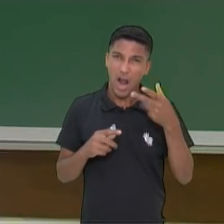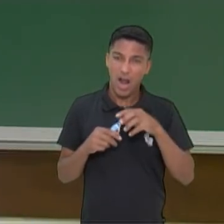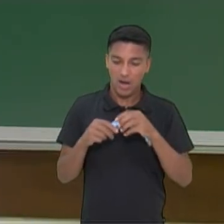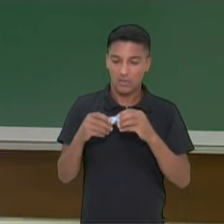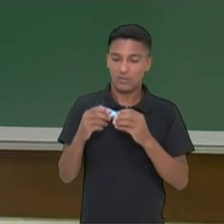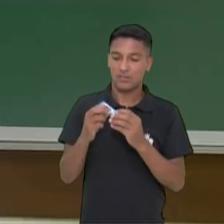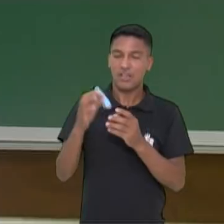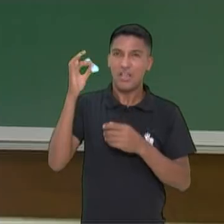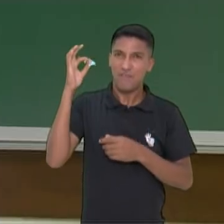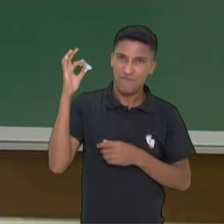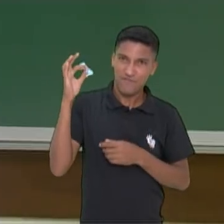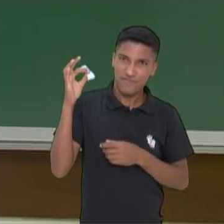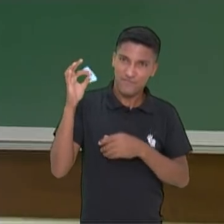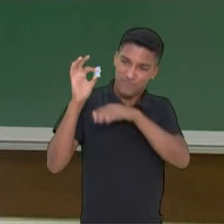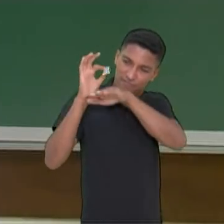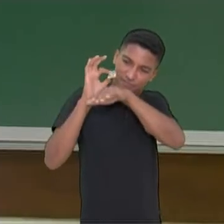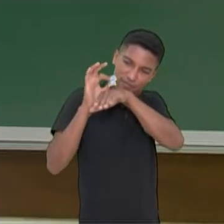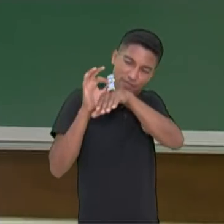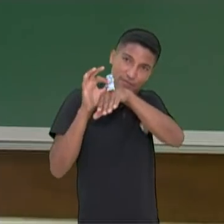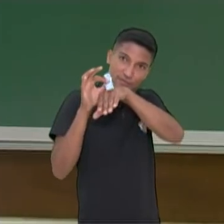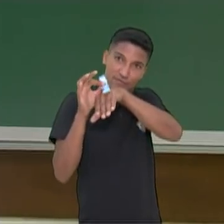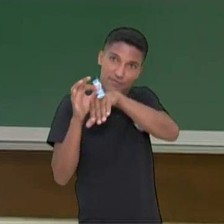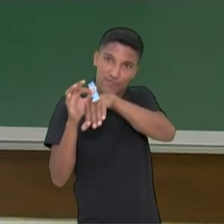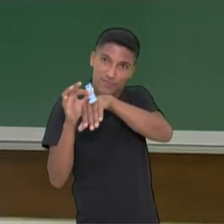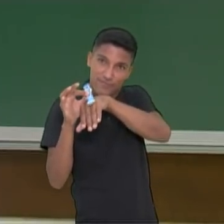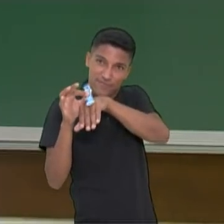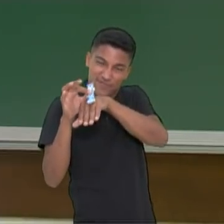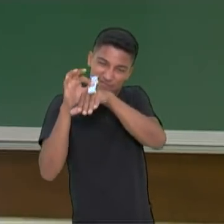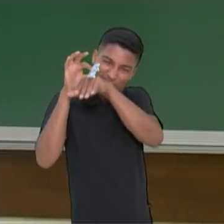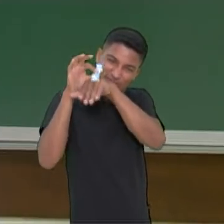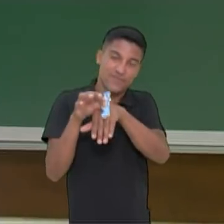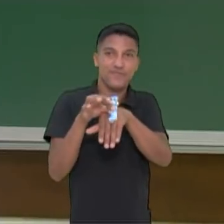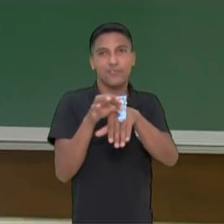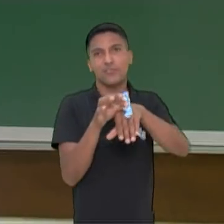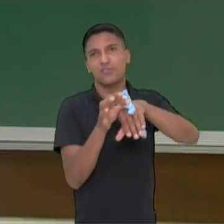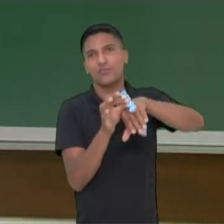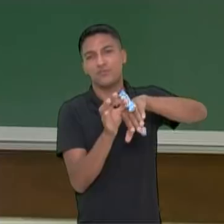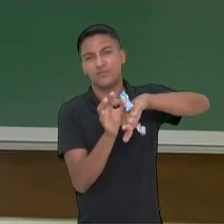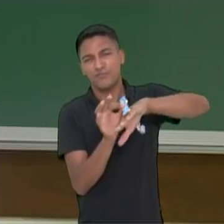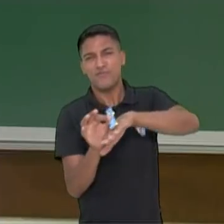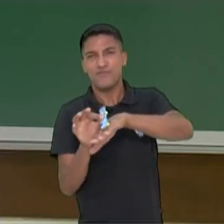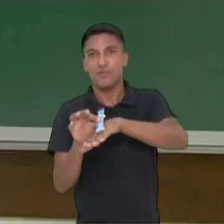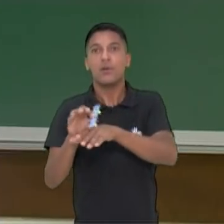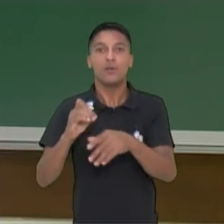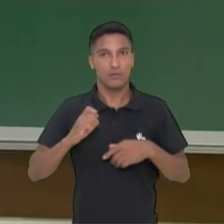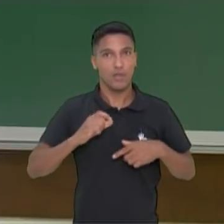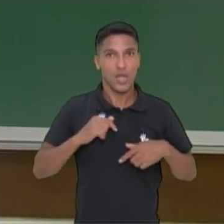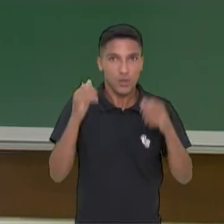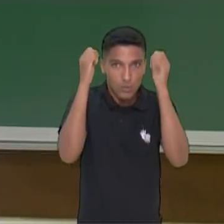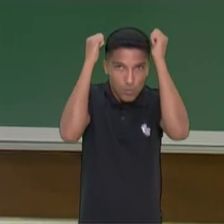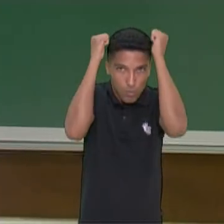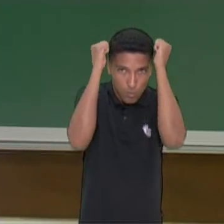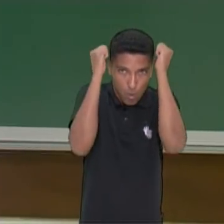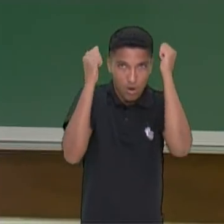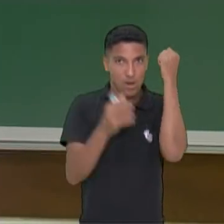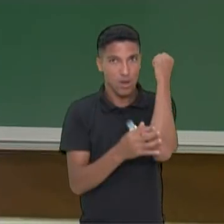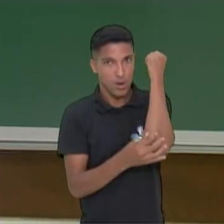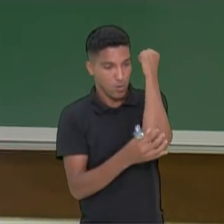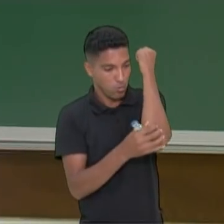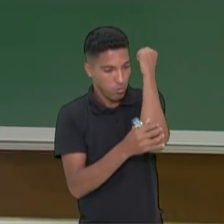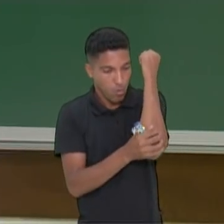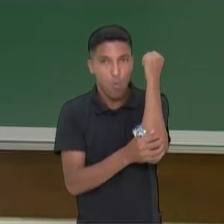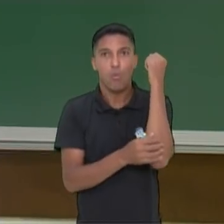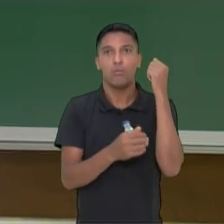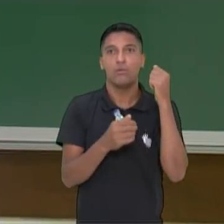O skatista com todos os equipamentos aí de proteção, capacete, luva, porque a queda pode ser